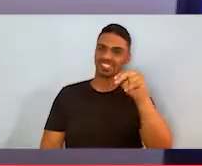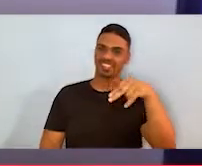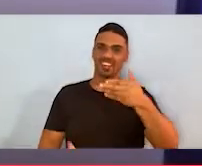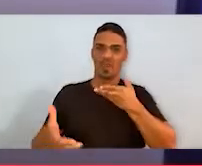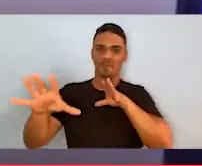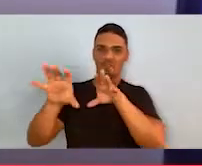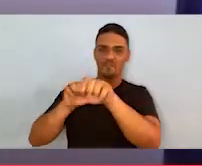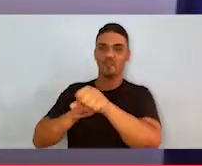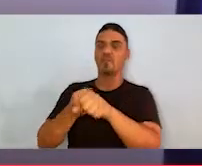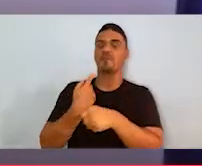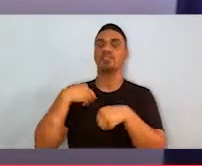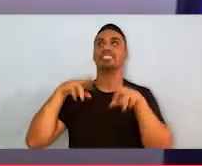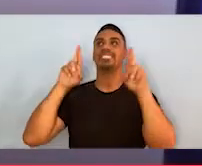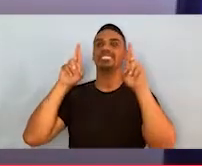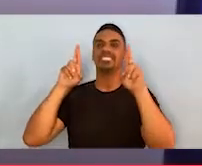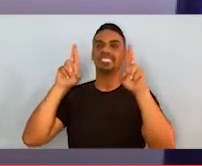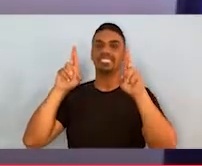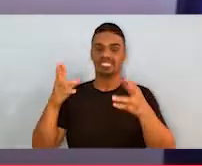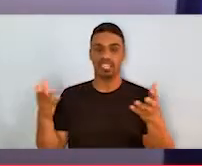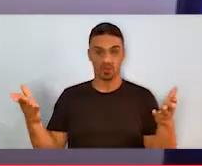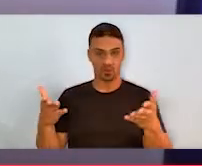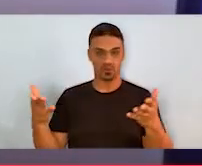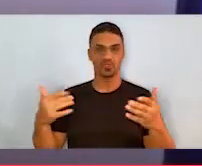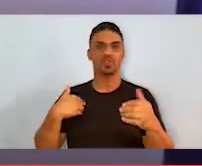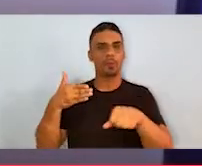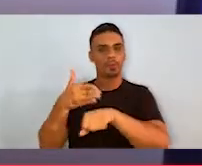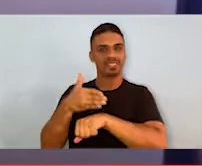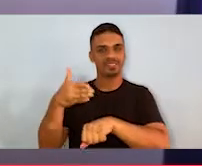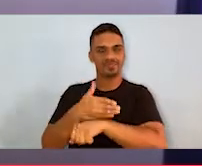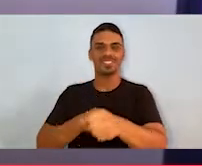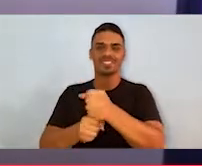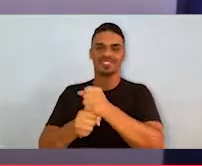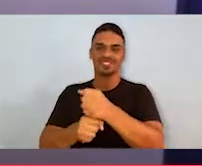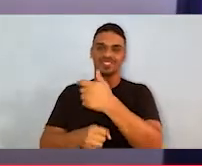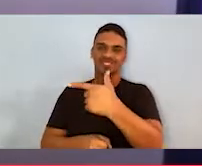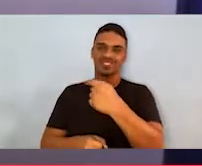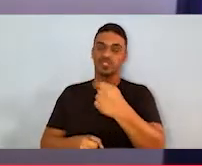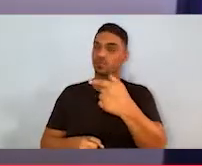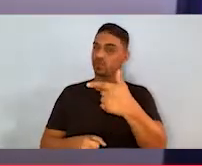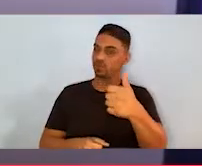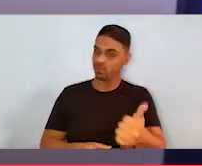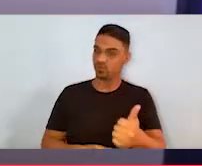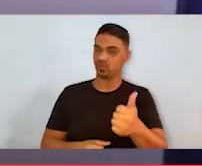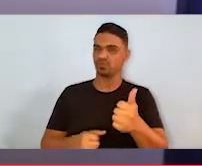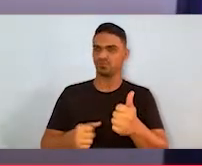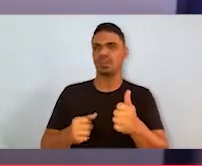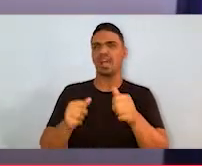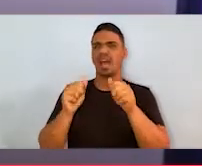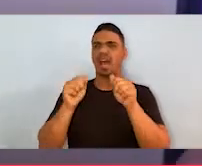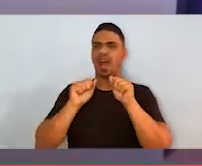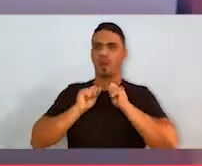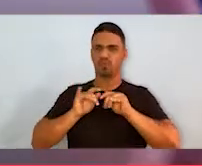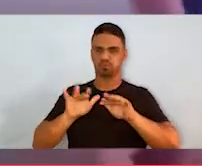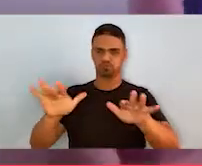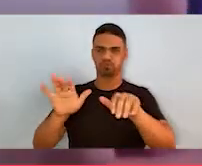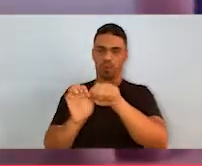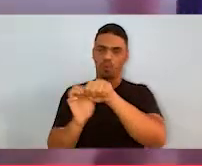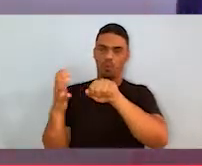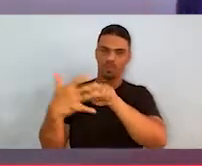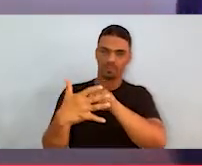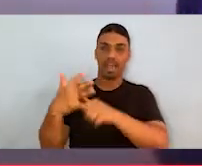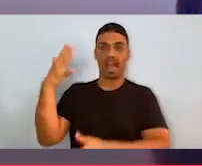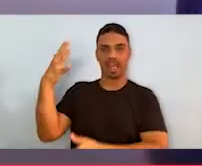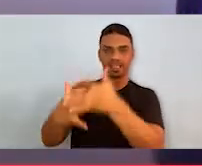aqui do staff da Sampa Diversa 2021 e, apesar da pandemia, ela nos atrapalhou, mas não nos